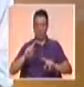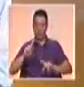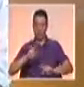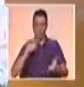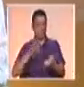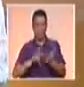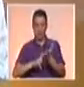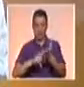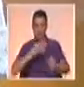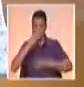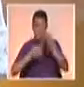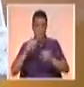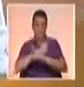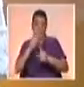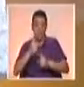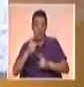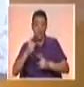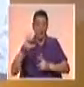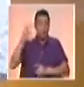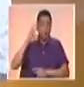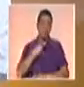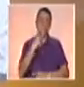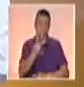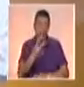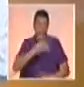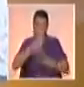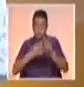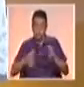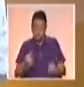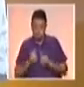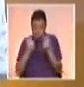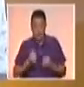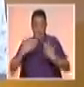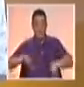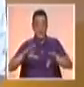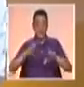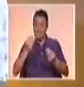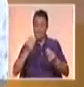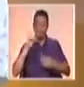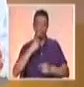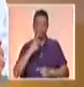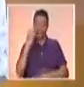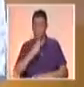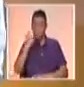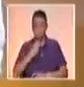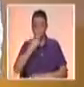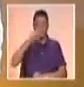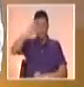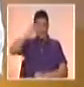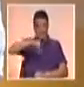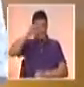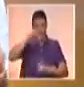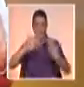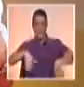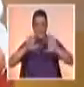não falam porque não ouvem a sua própria voz, não é porque não conseguem falar, porque muitos deles até conseguem oralizar. Agora, eram